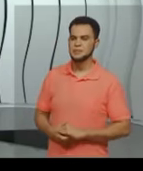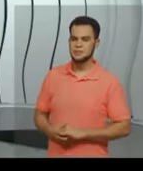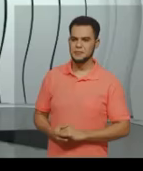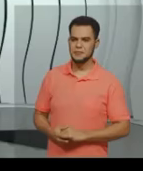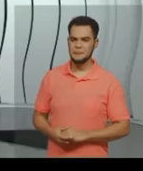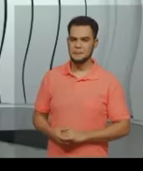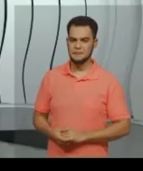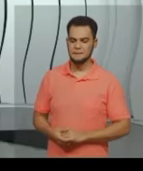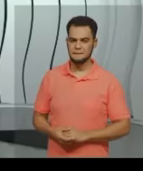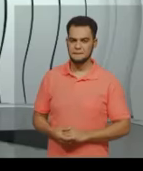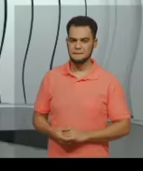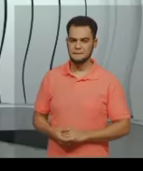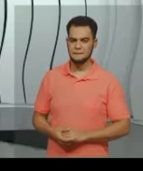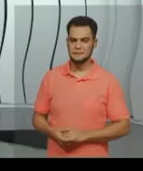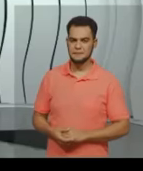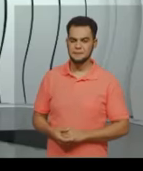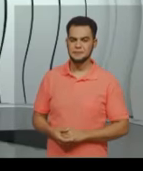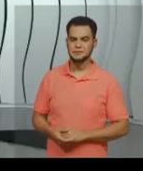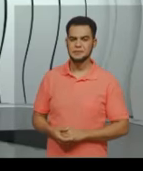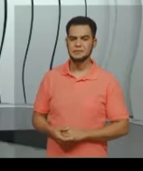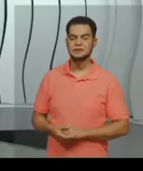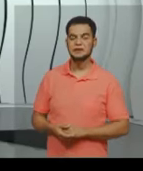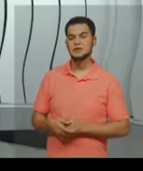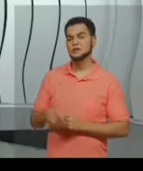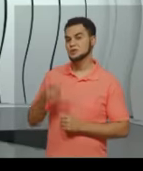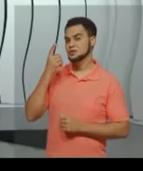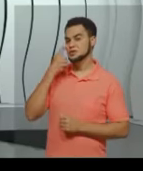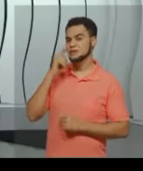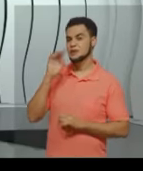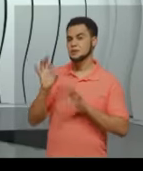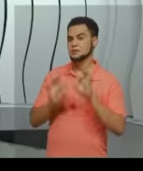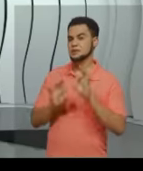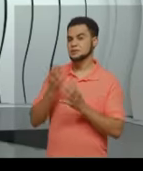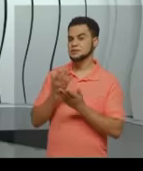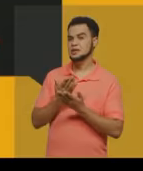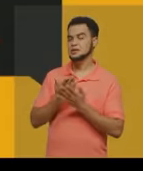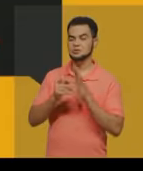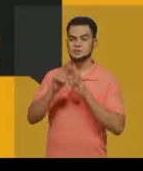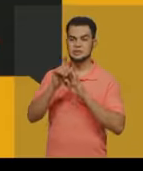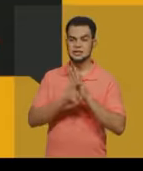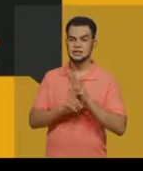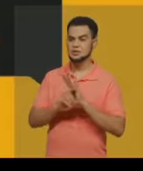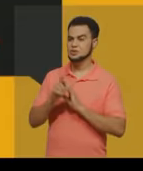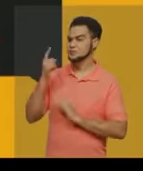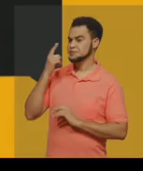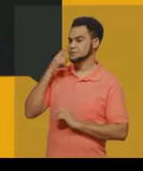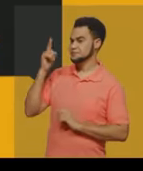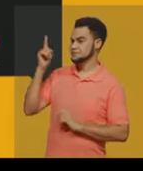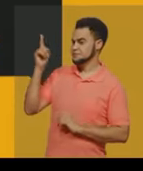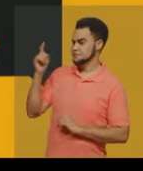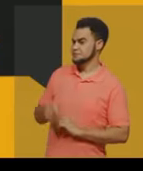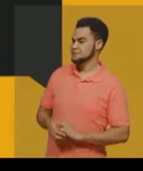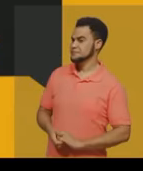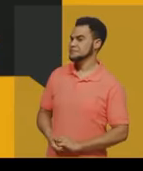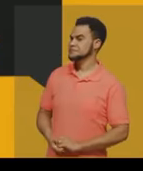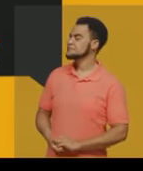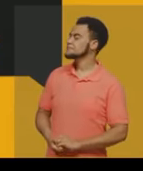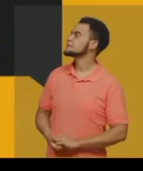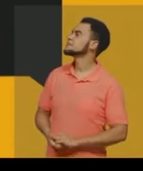considerações do plano da aula, considerações sobre o texto literário, que eu vou falar, falo sempre, vou falar outra vez. Quais são